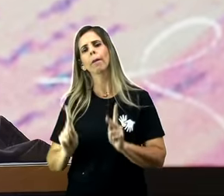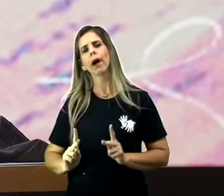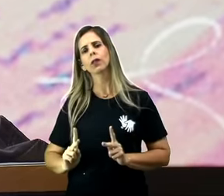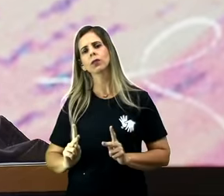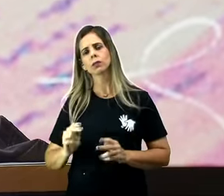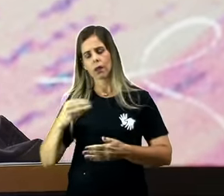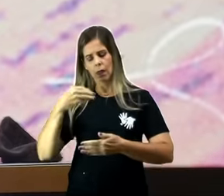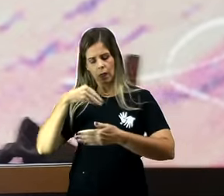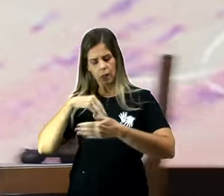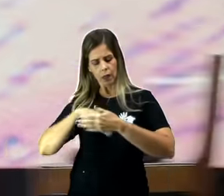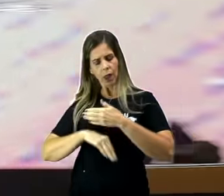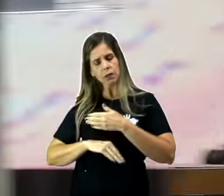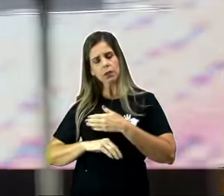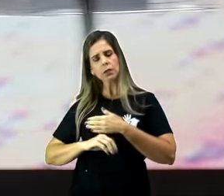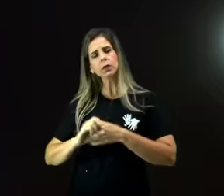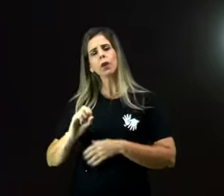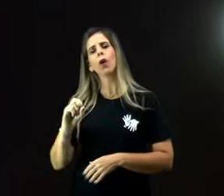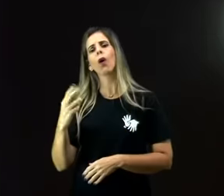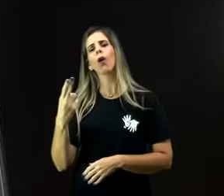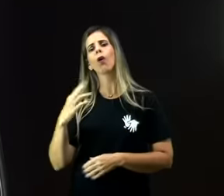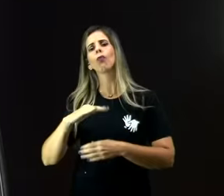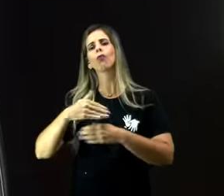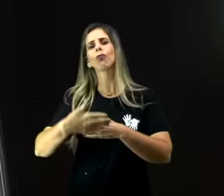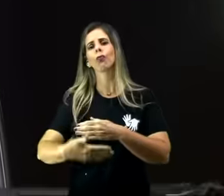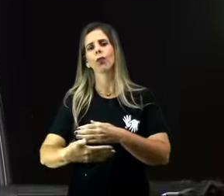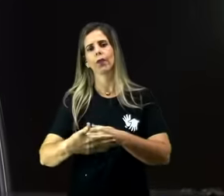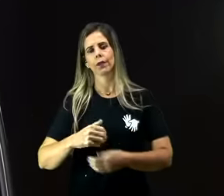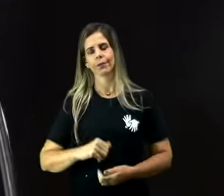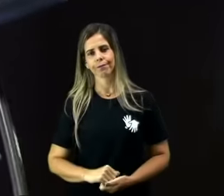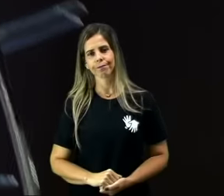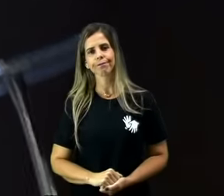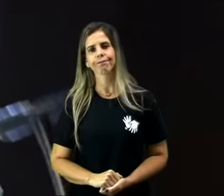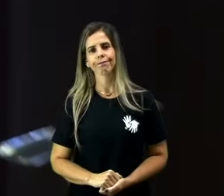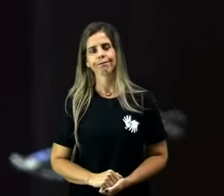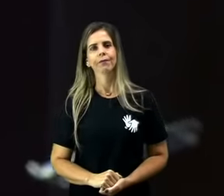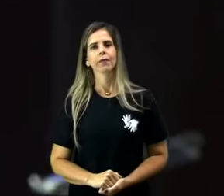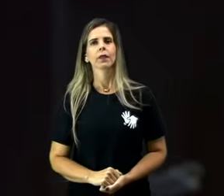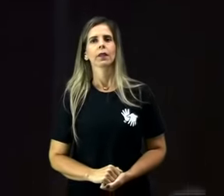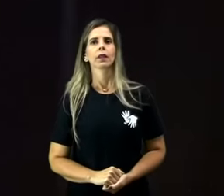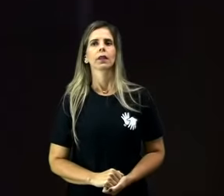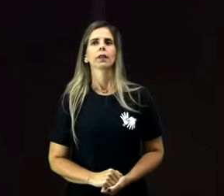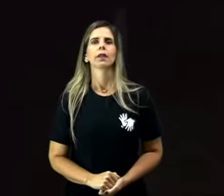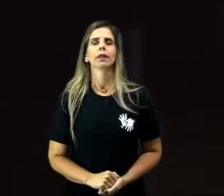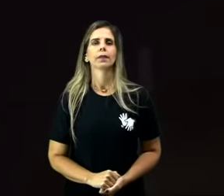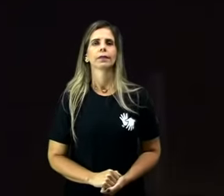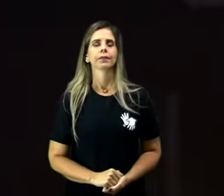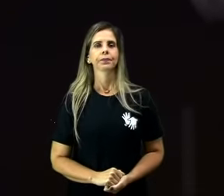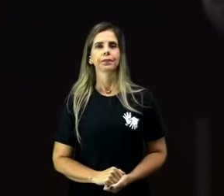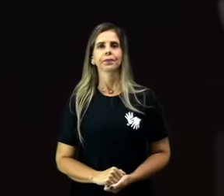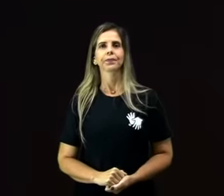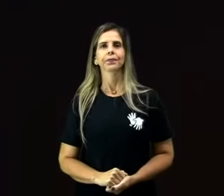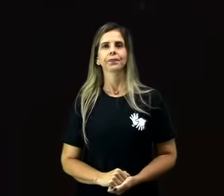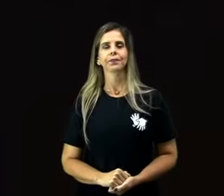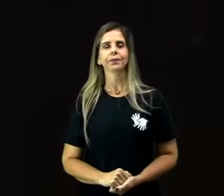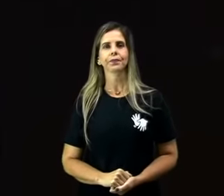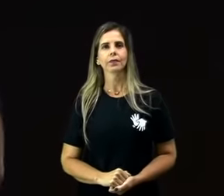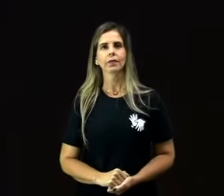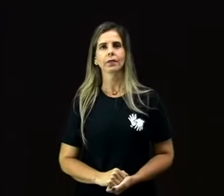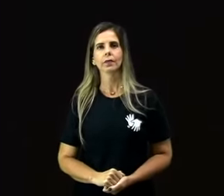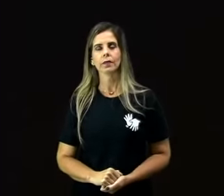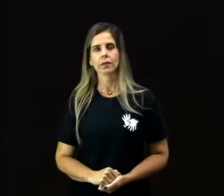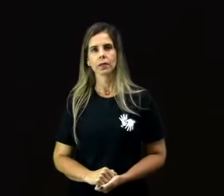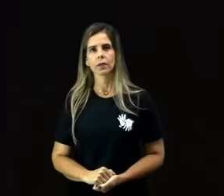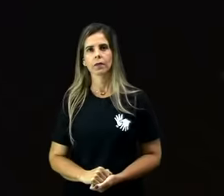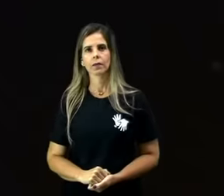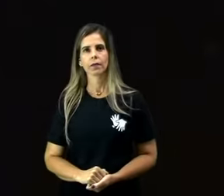Tem alguém aí? Já tem gente cutucando o outro. Josilene, começou, hein? É metralhadora agora.